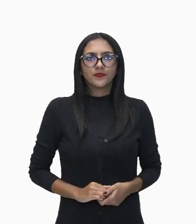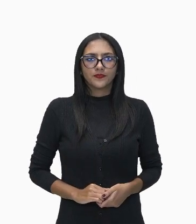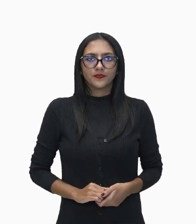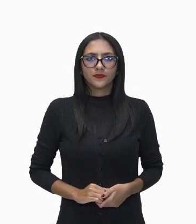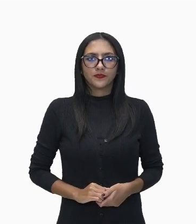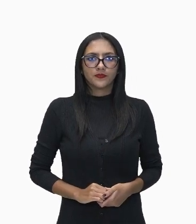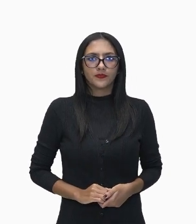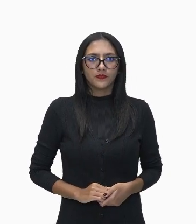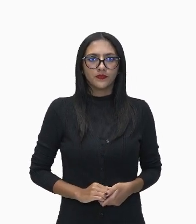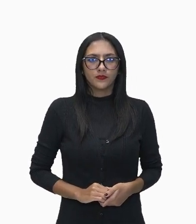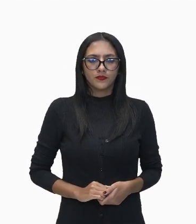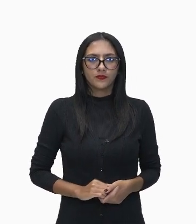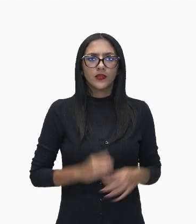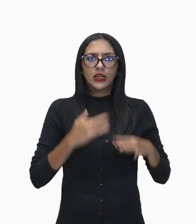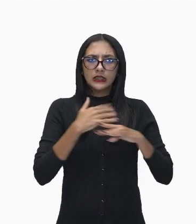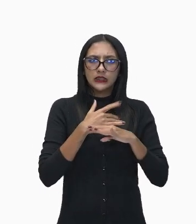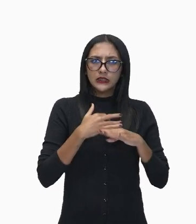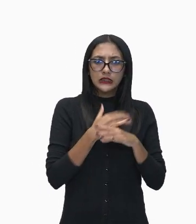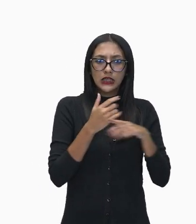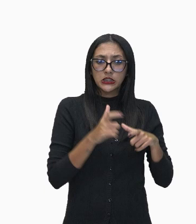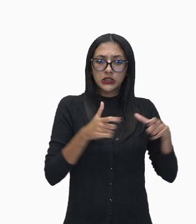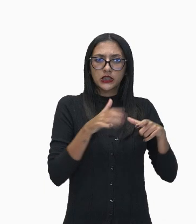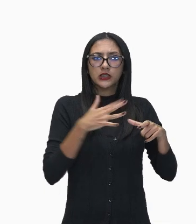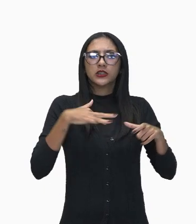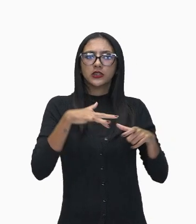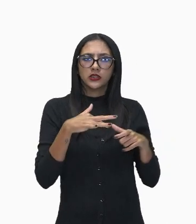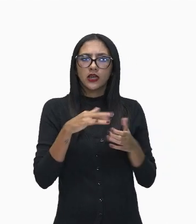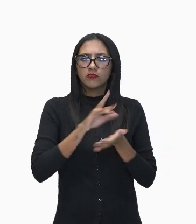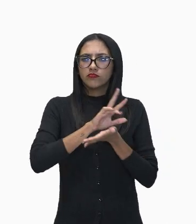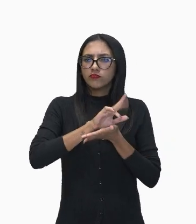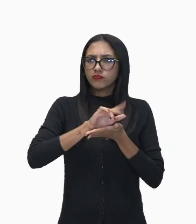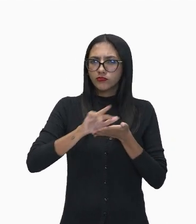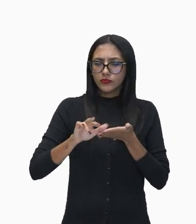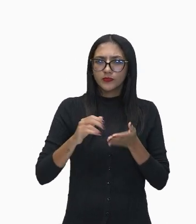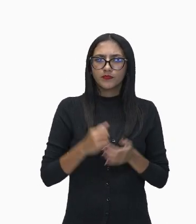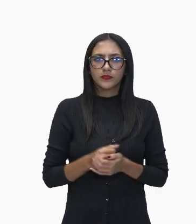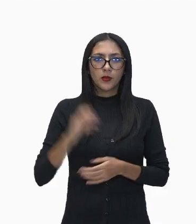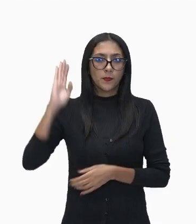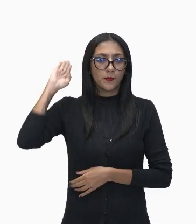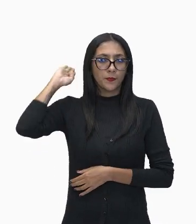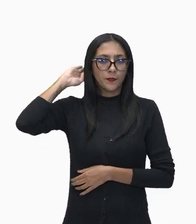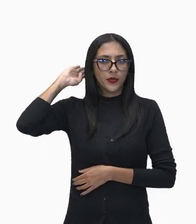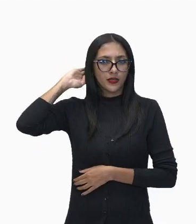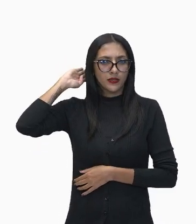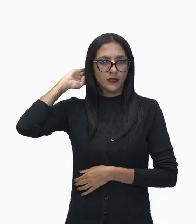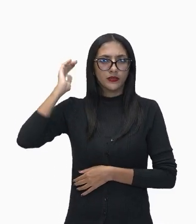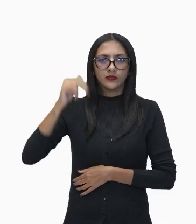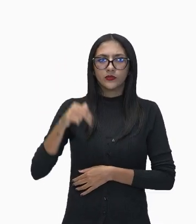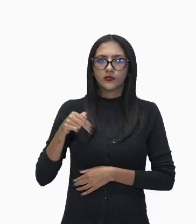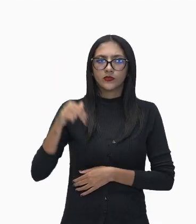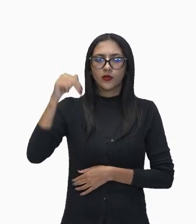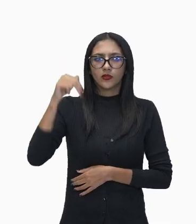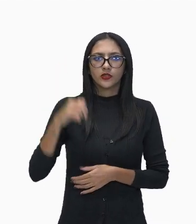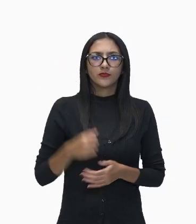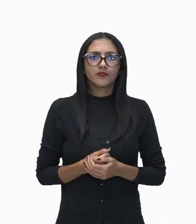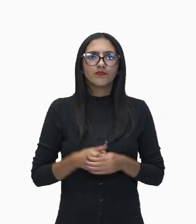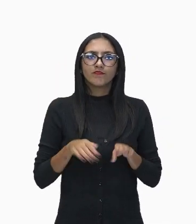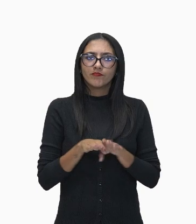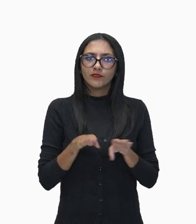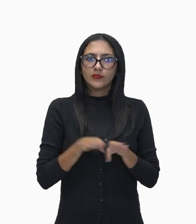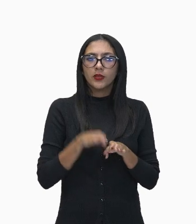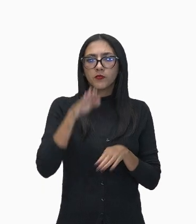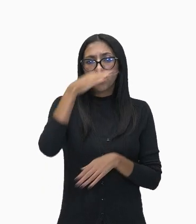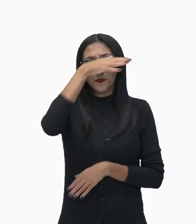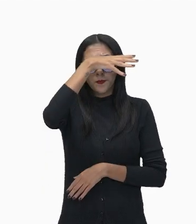As metrópoles. Nós temos aqui, dentre elas, Belém, na região norte, por exemplo, e Manaus, que até,